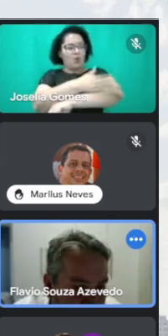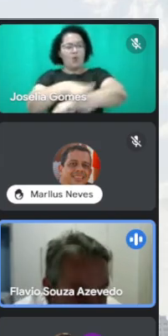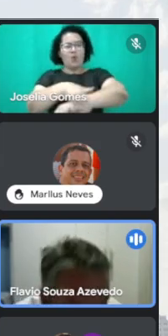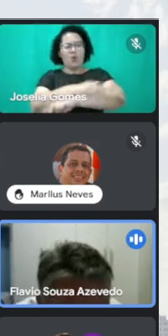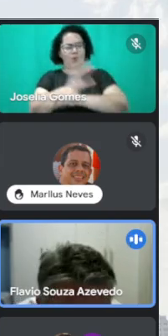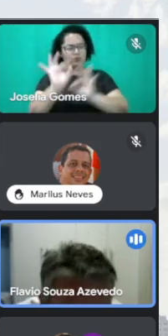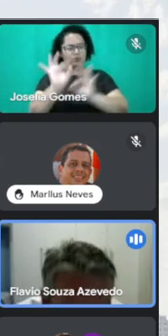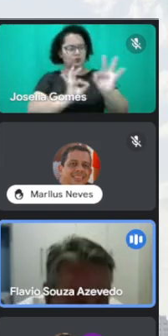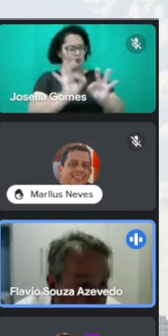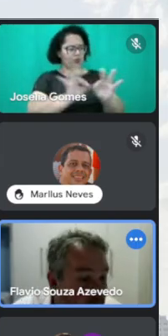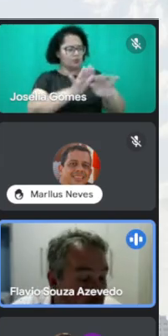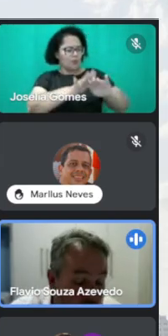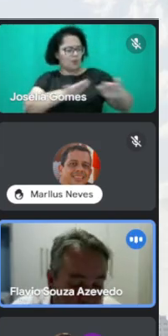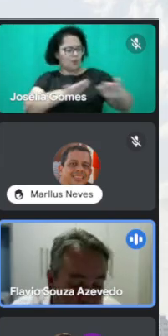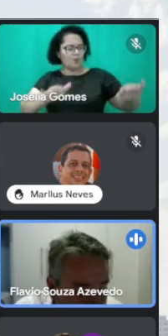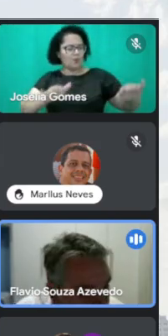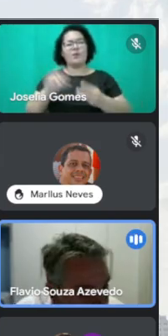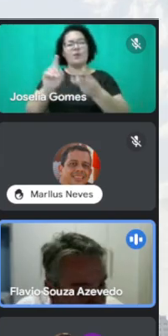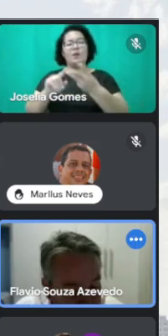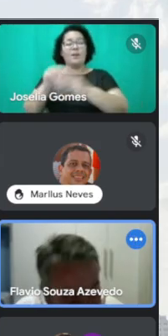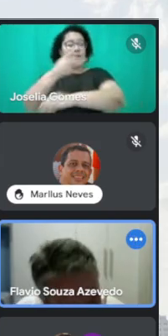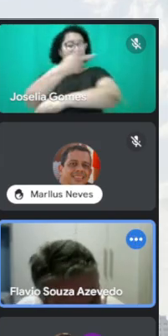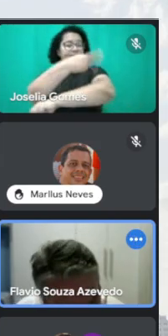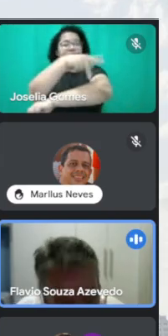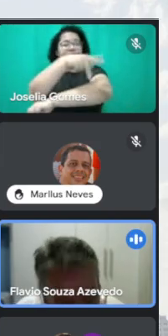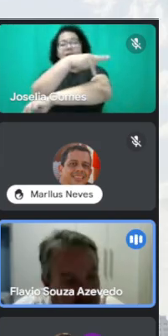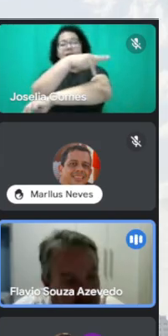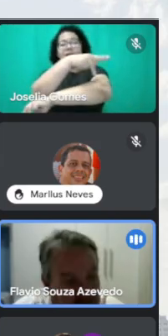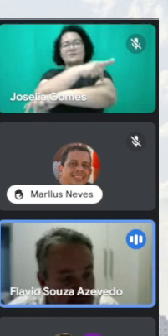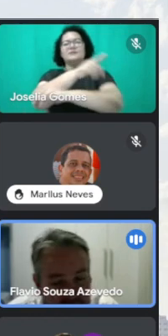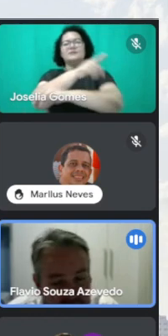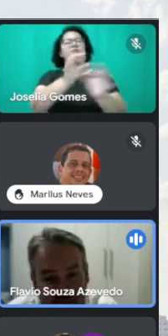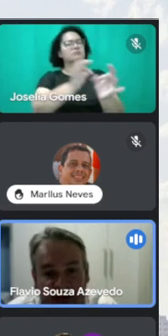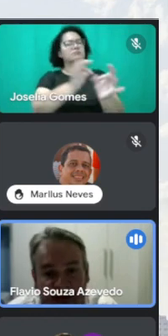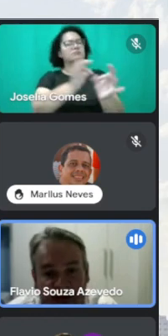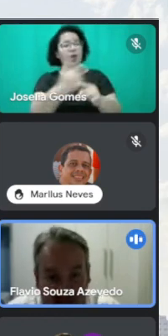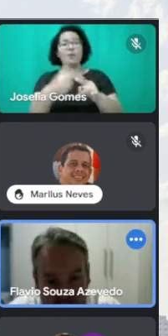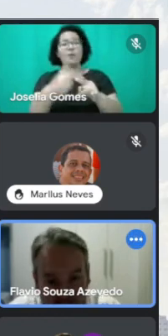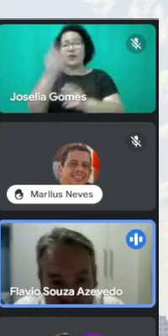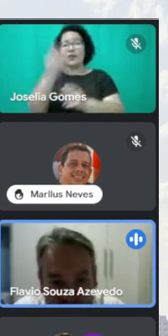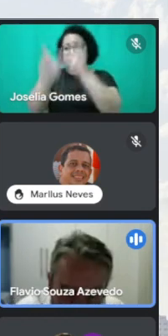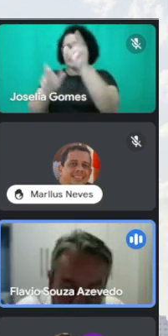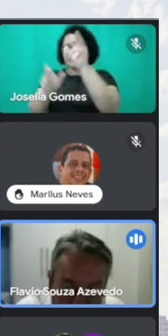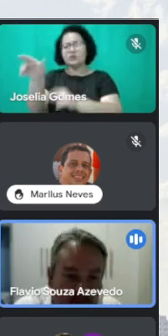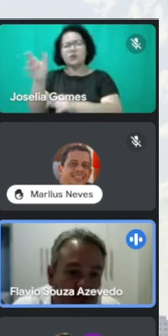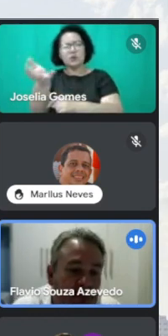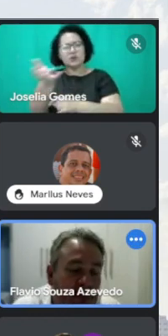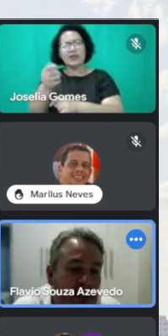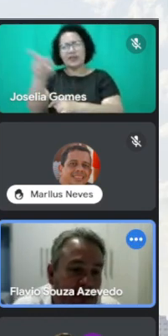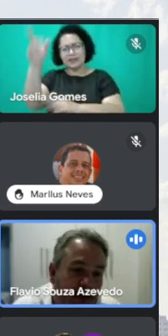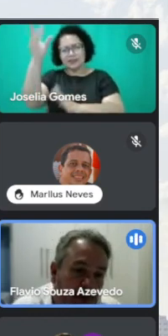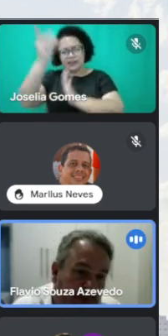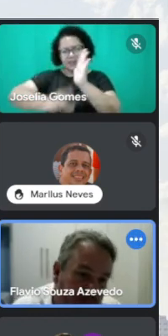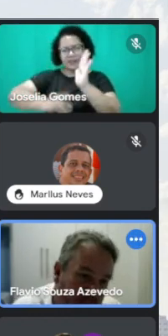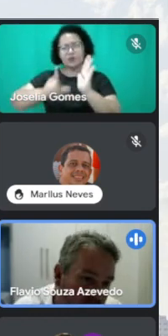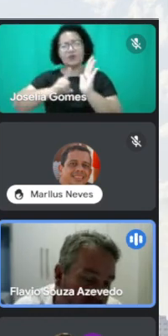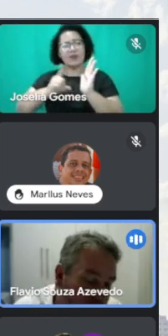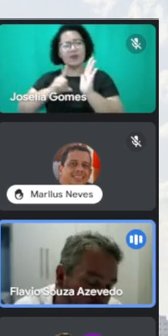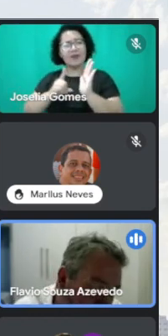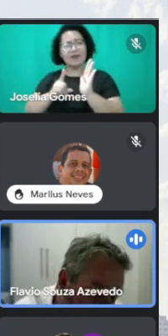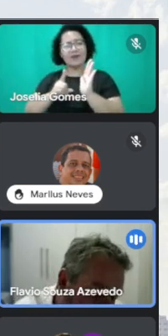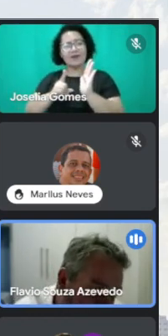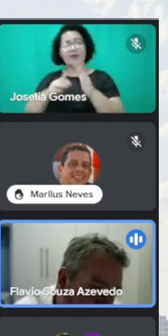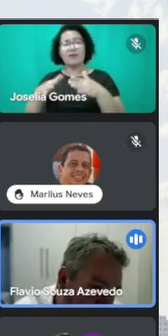que fazer praça, porque o pessoal quer também ser gente, né? Eles têm direito. Então,